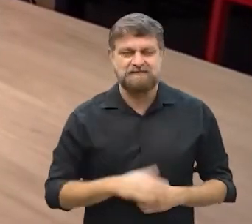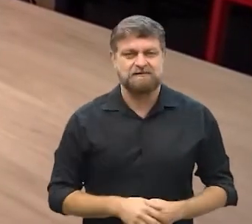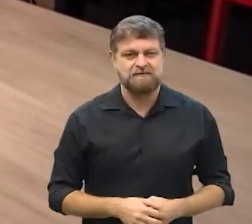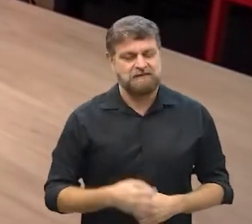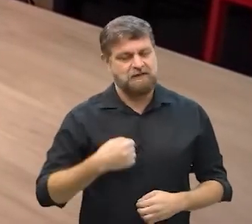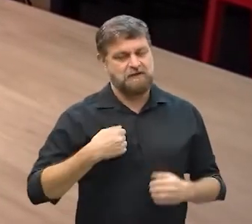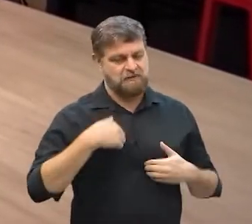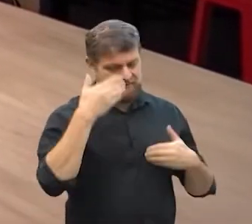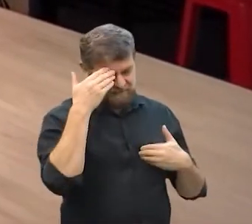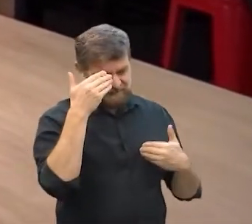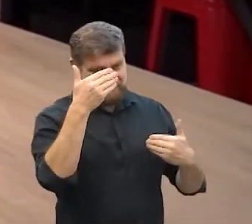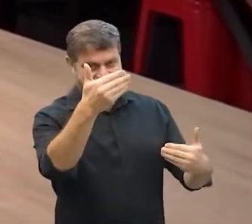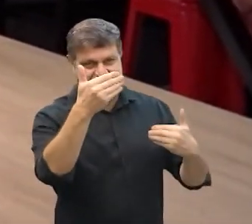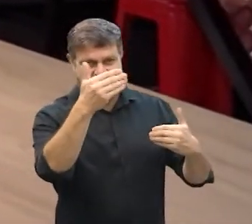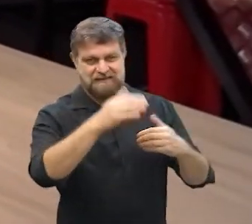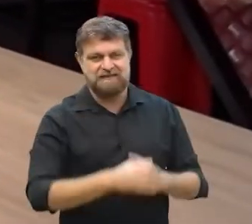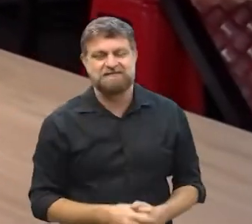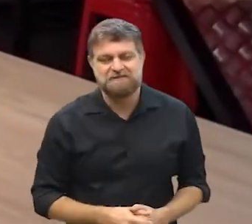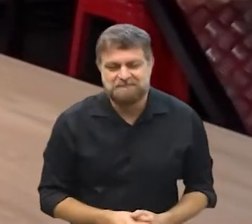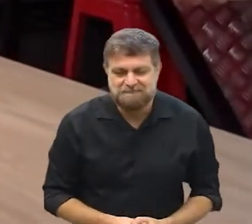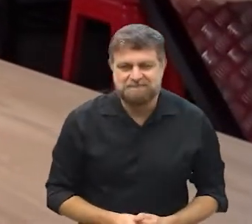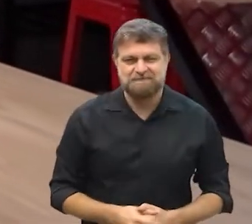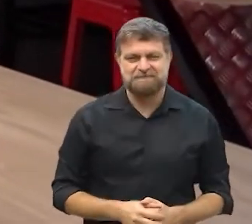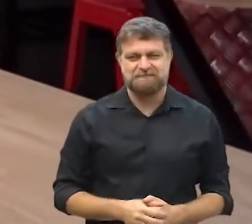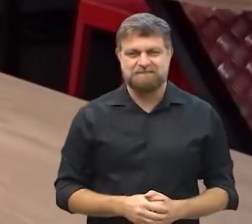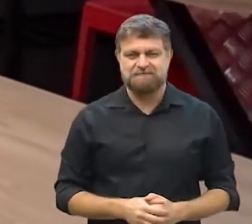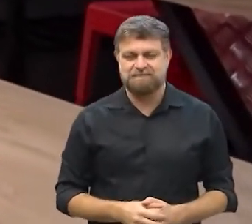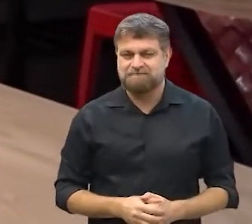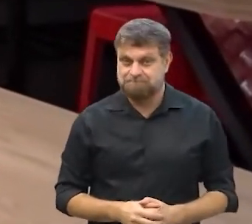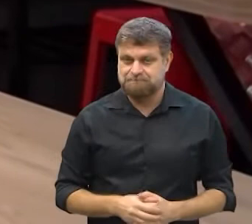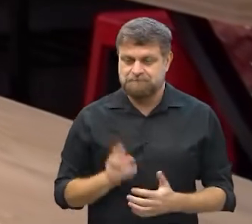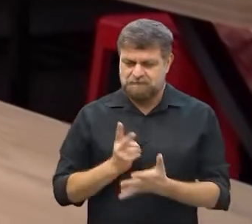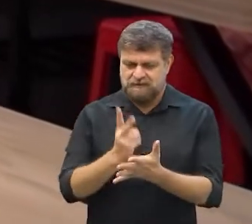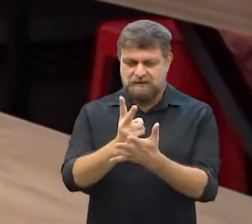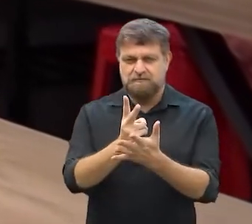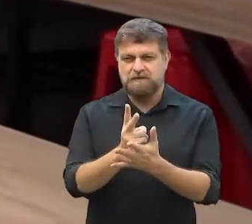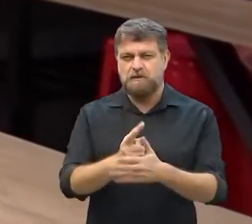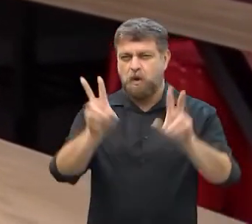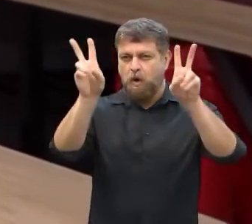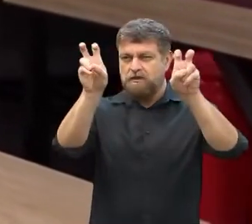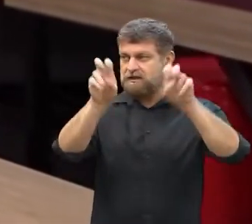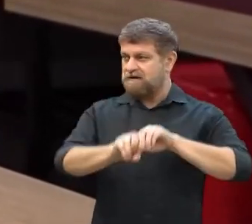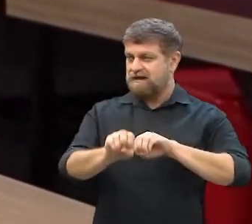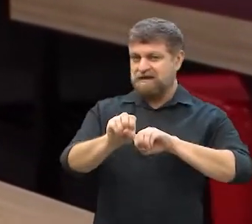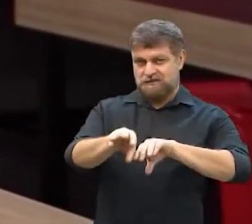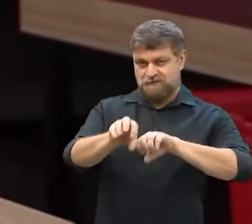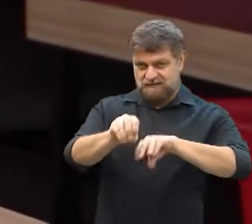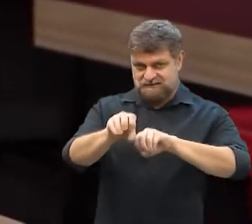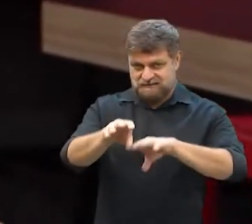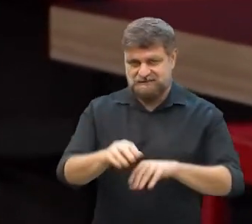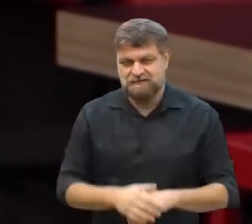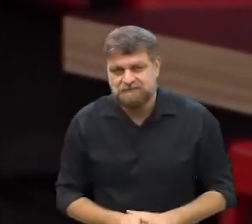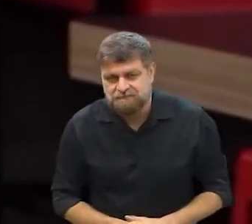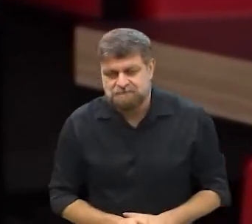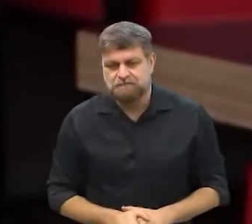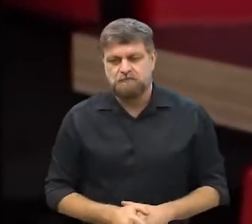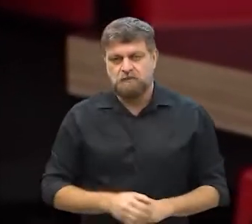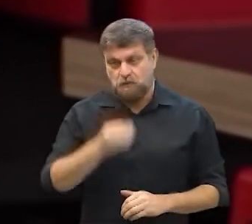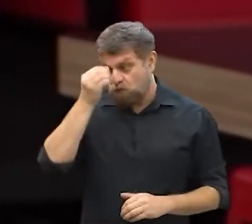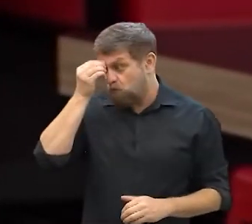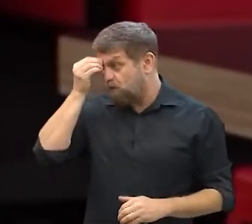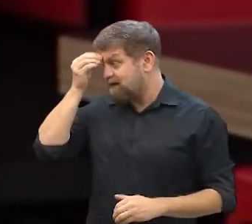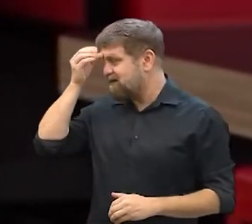Muito obrigado, o prazer é nosso de recebê-lo aqui. É sempre que a gente fala em educação, em ensino,